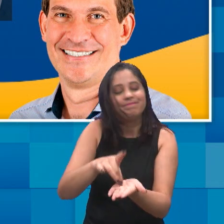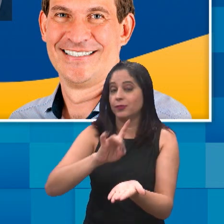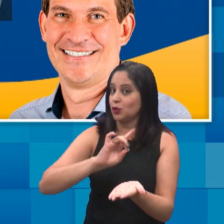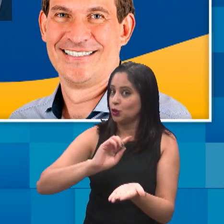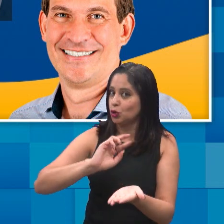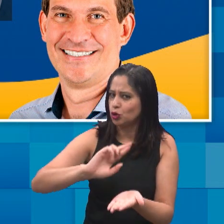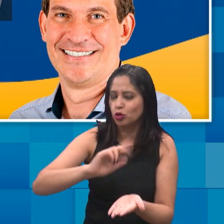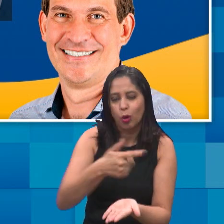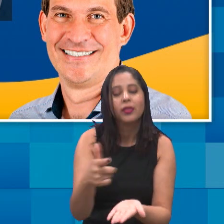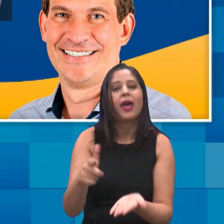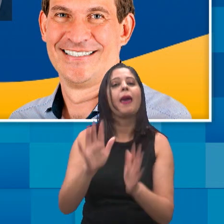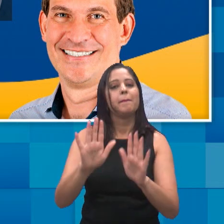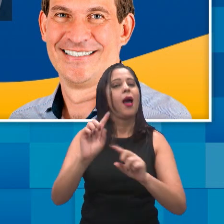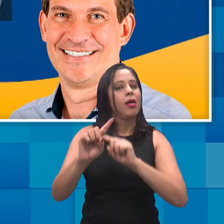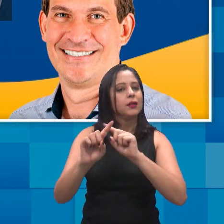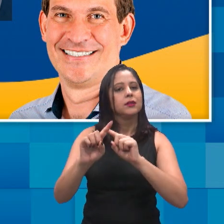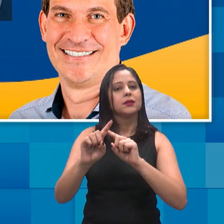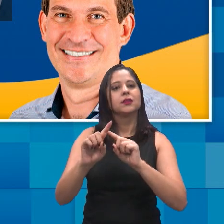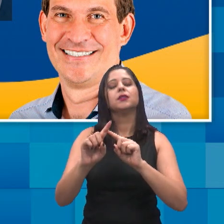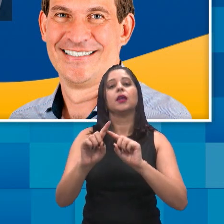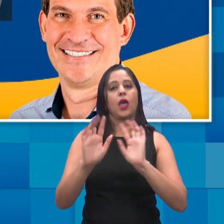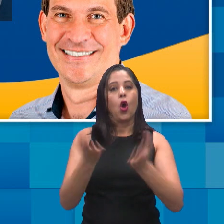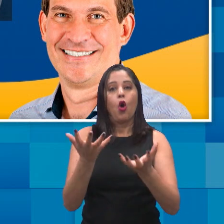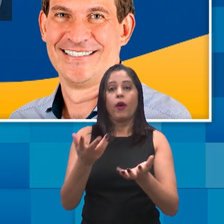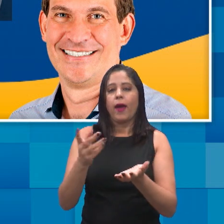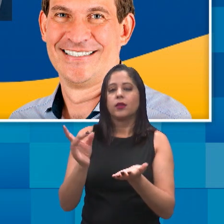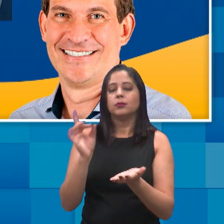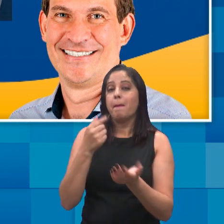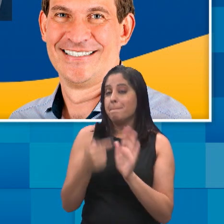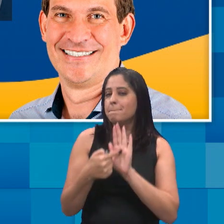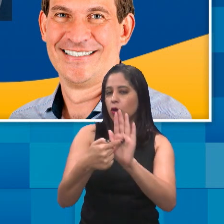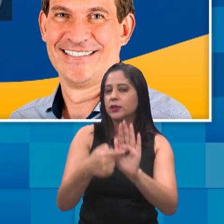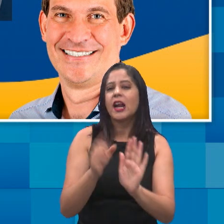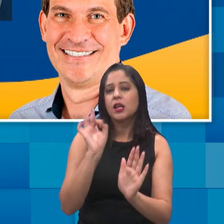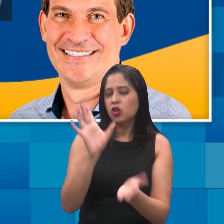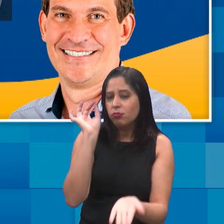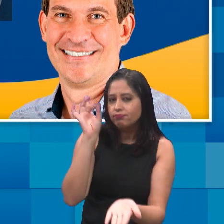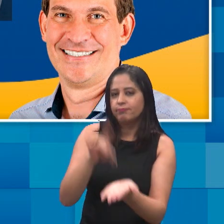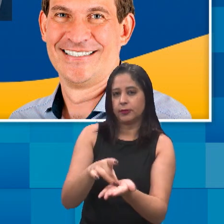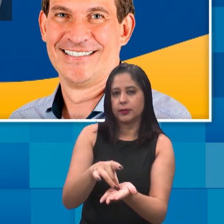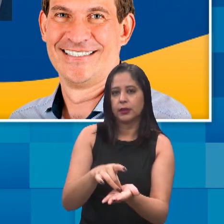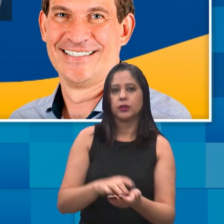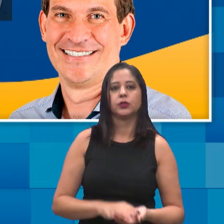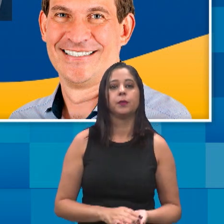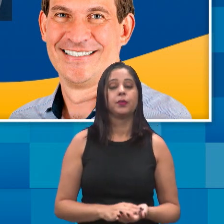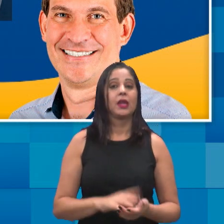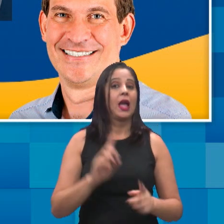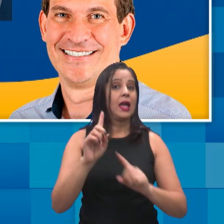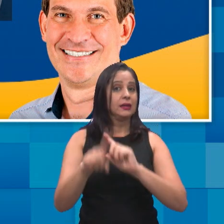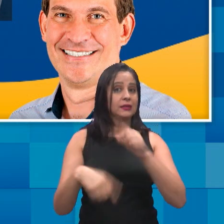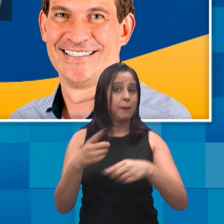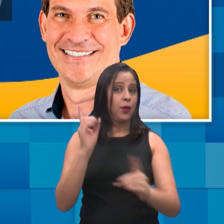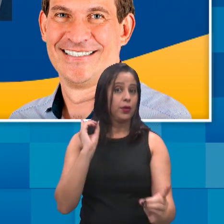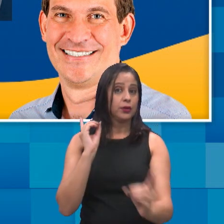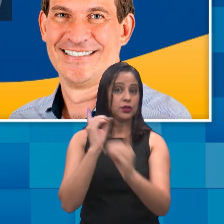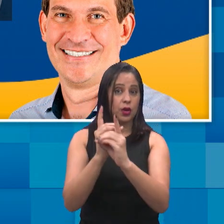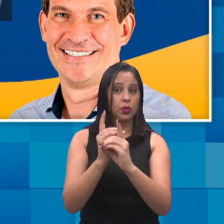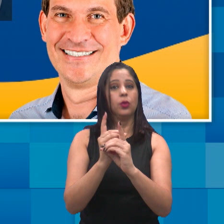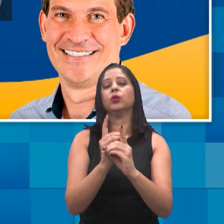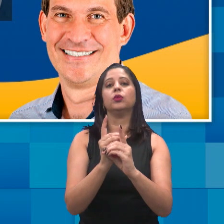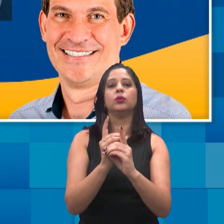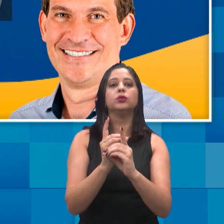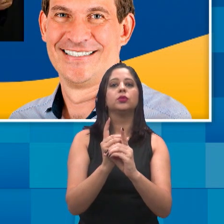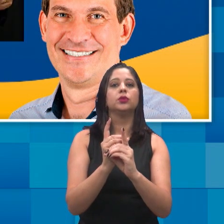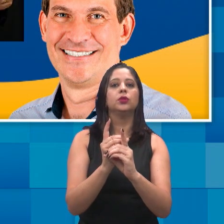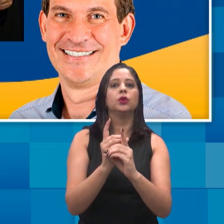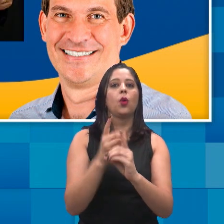quer revelar o que realmente estiver efetivado. E, por último, o encontro com o deputado Fernando Marangoni, do meu